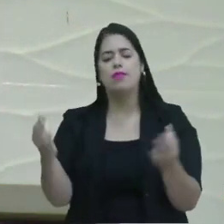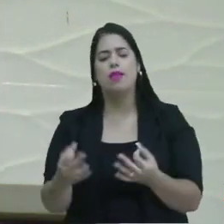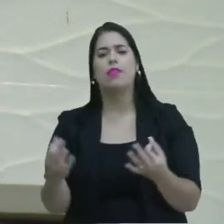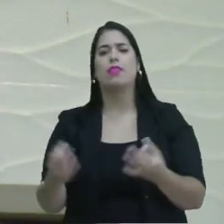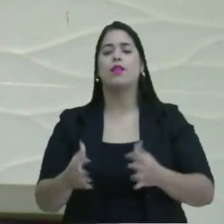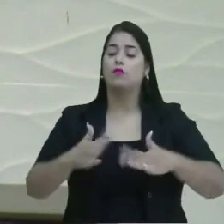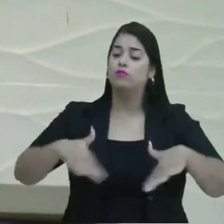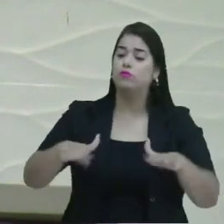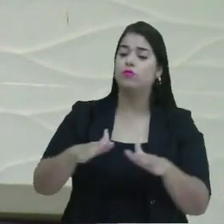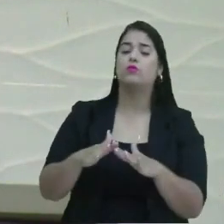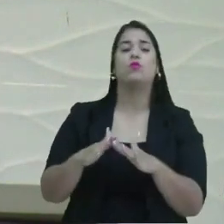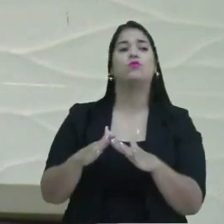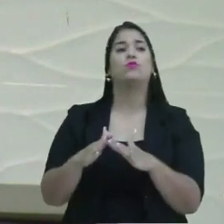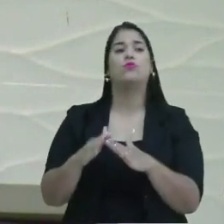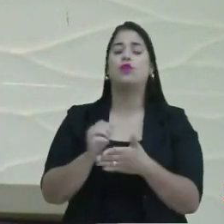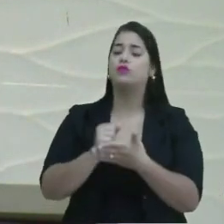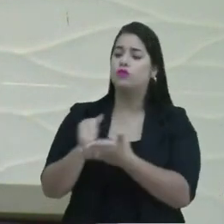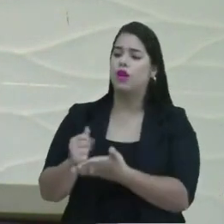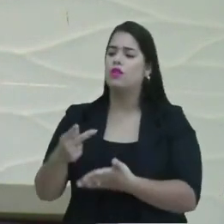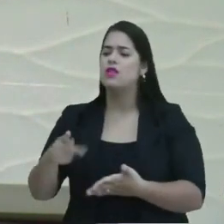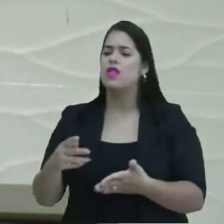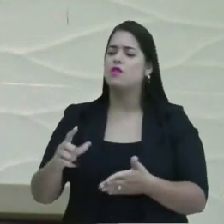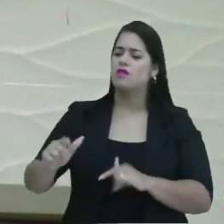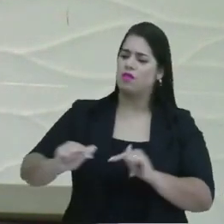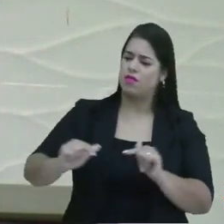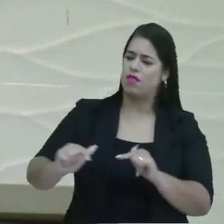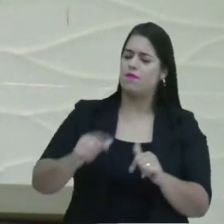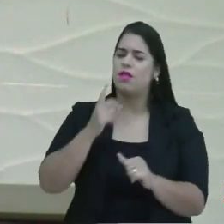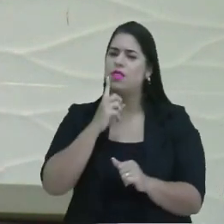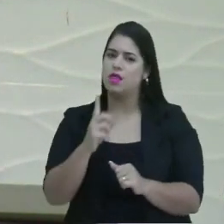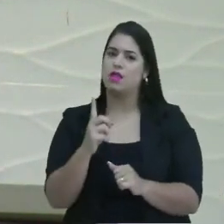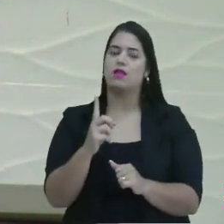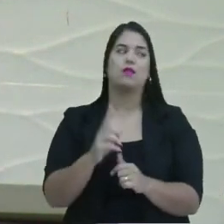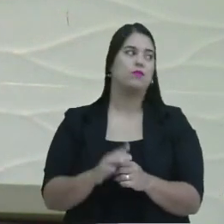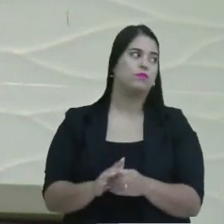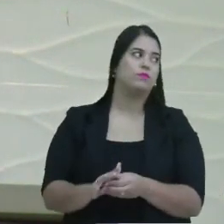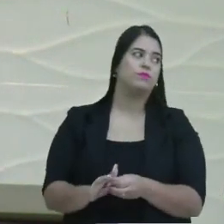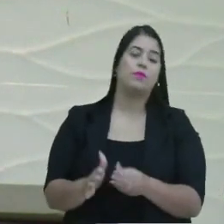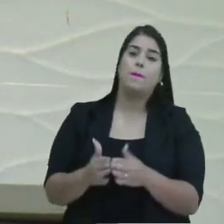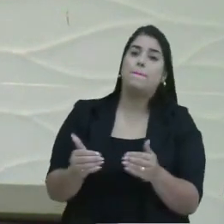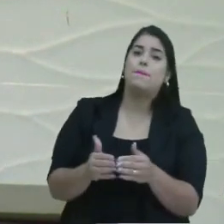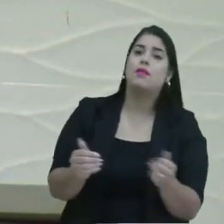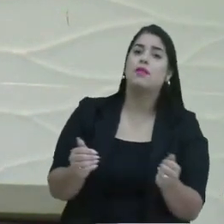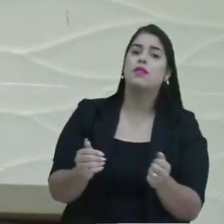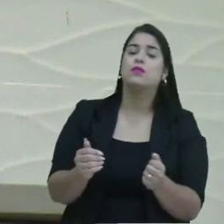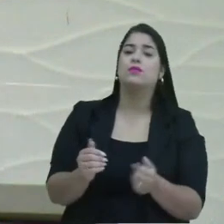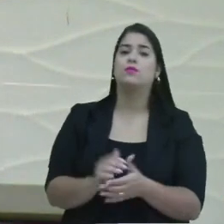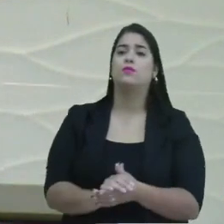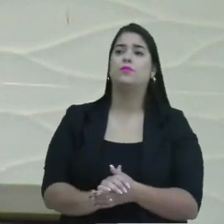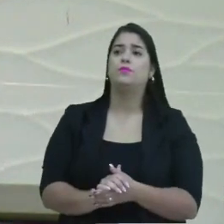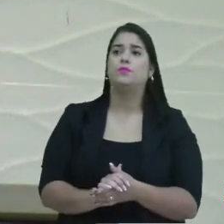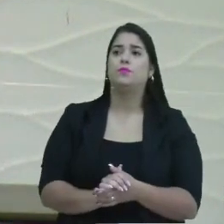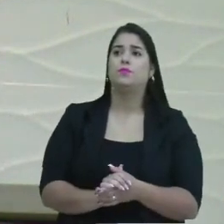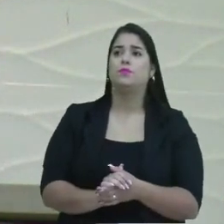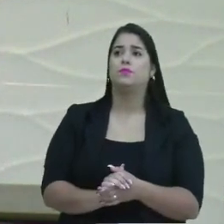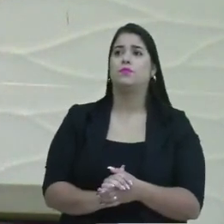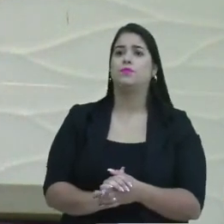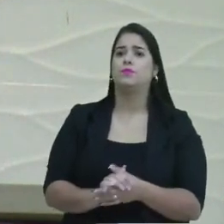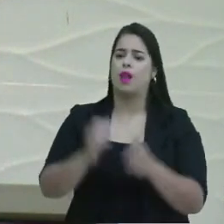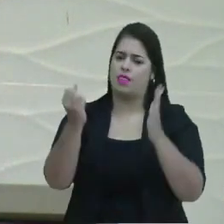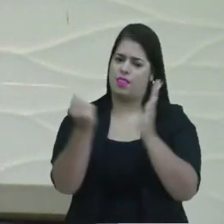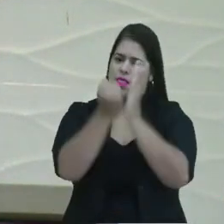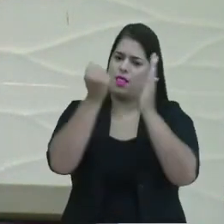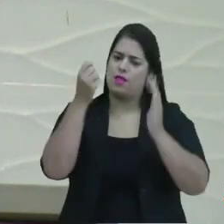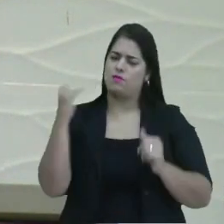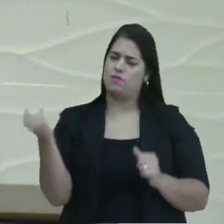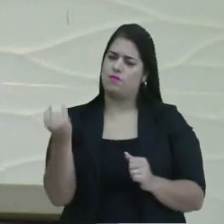que todos apoiam aqui todo o seu trabalho e sua indicação aqui sugerida no que foi dito da data da Carta Magna de São Bento do Una.